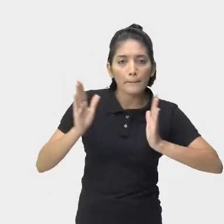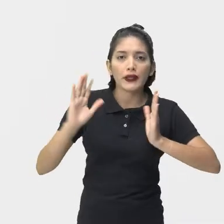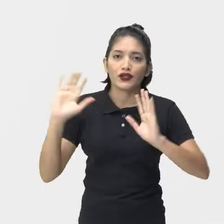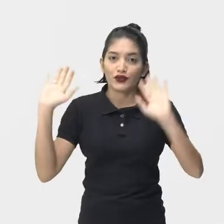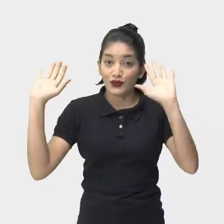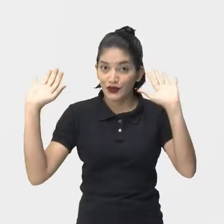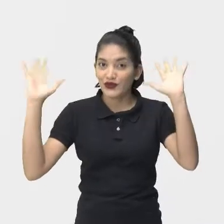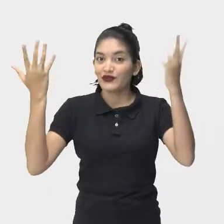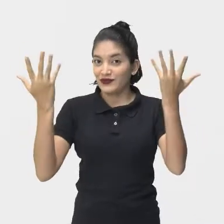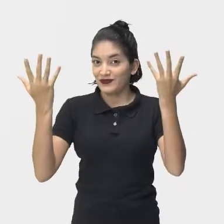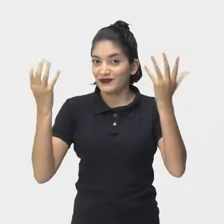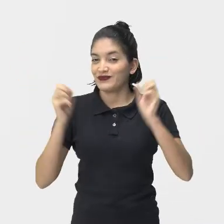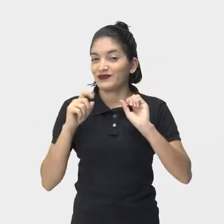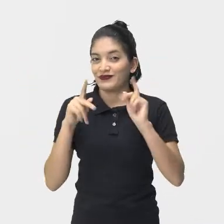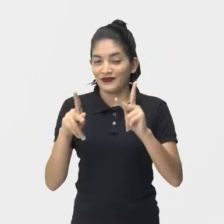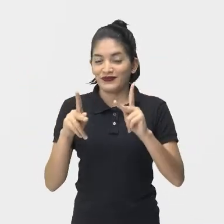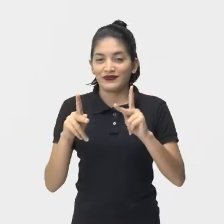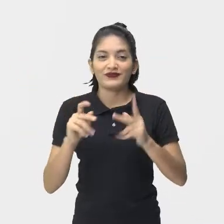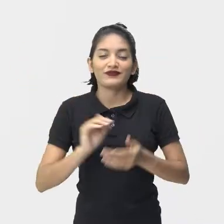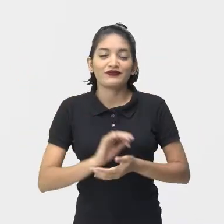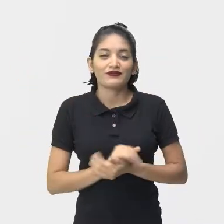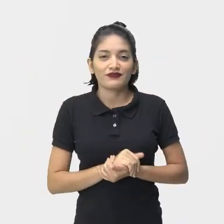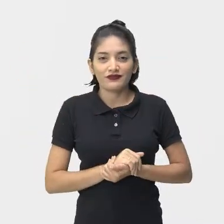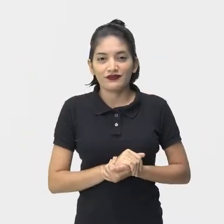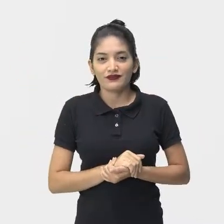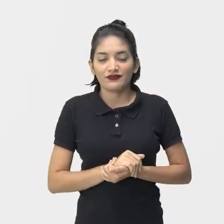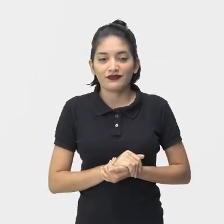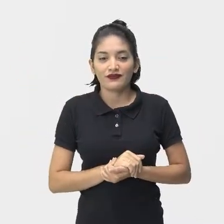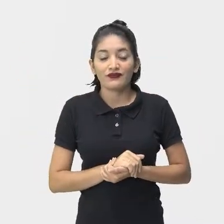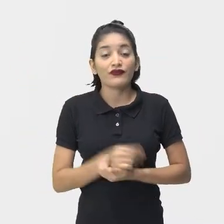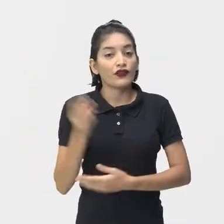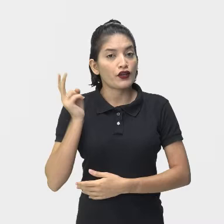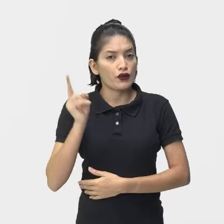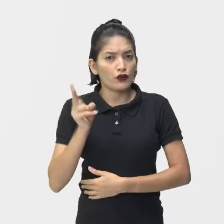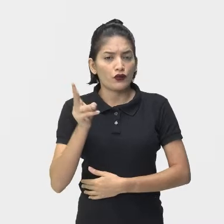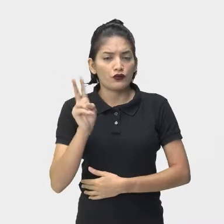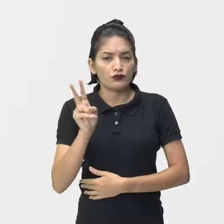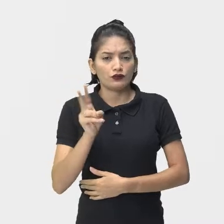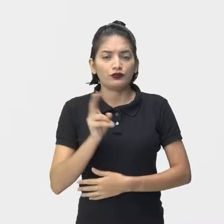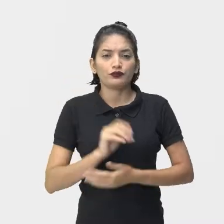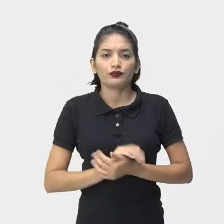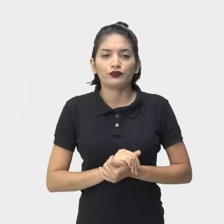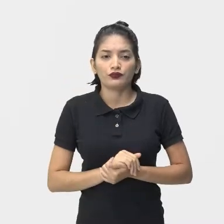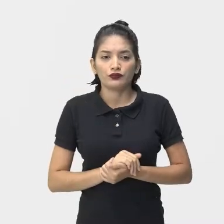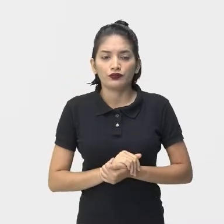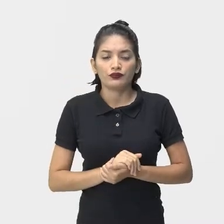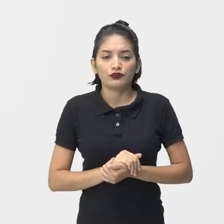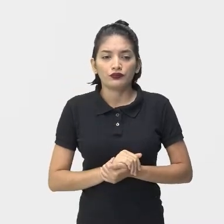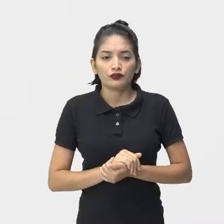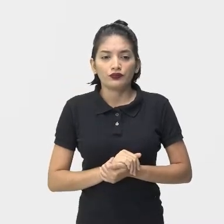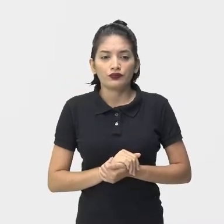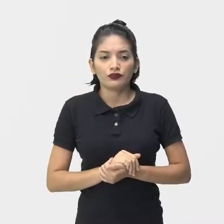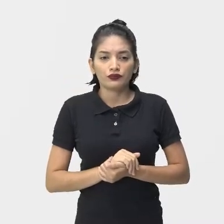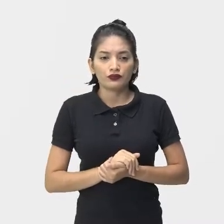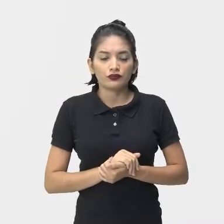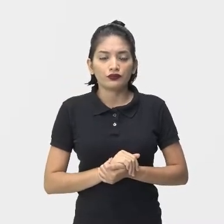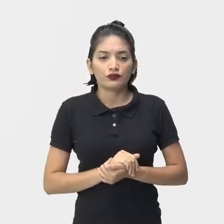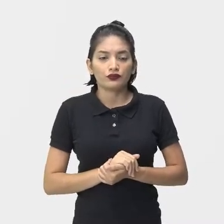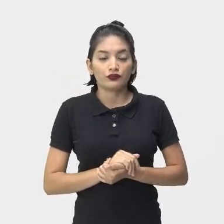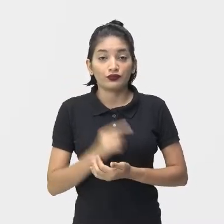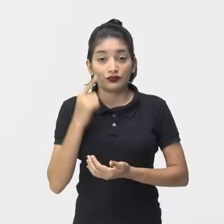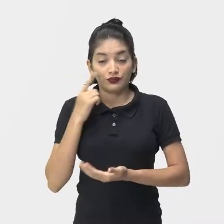dias festivos. Tudo bem? Seguindo, nós temos aqui,